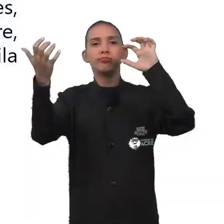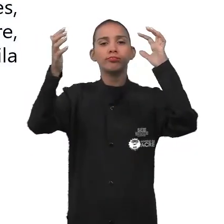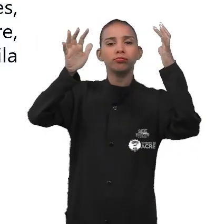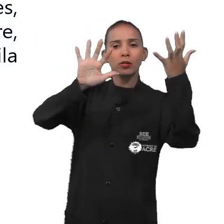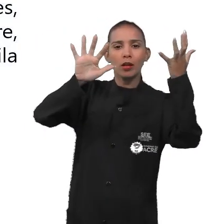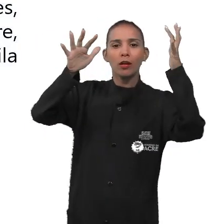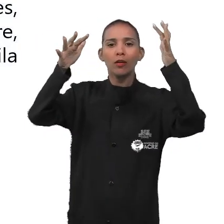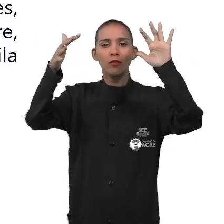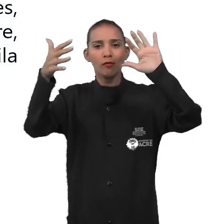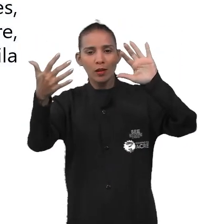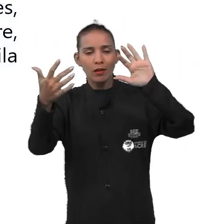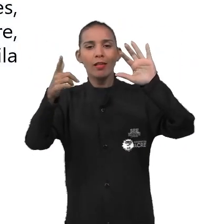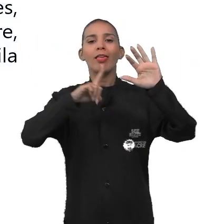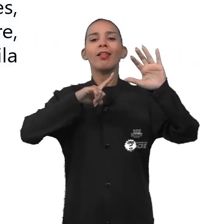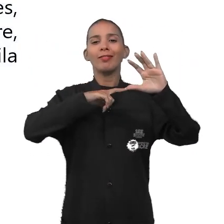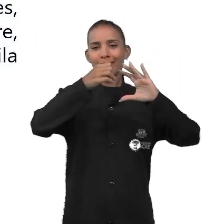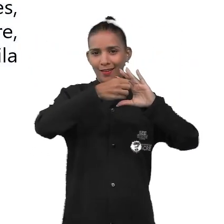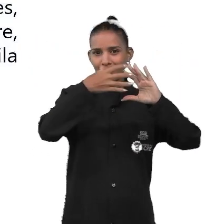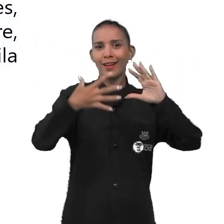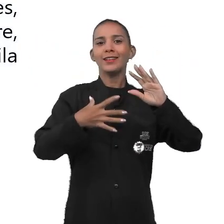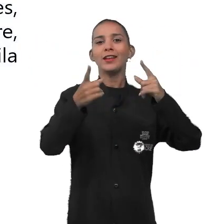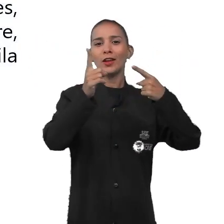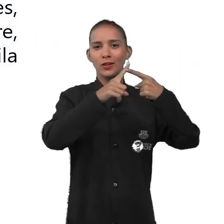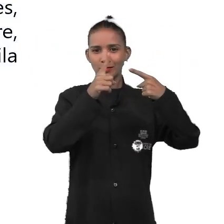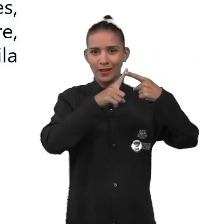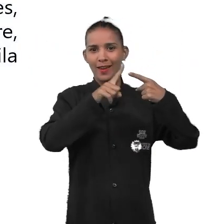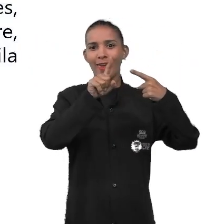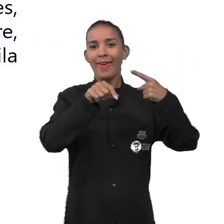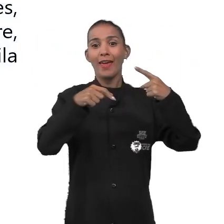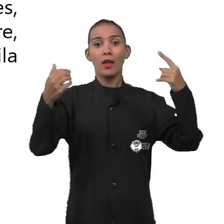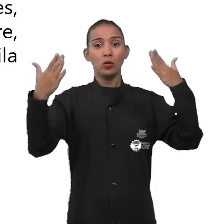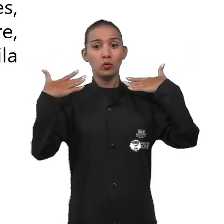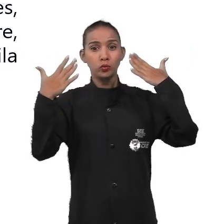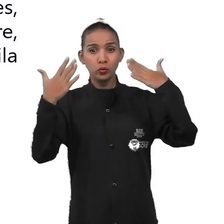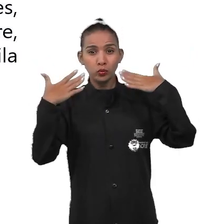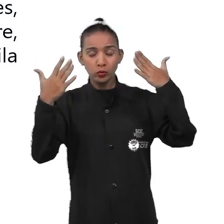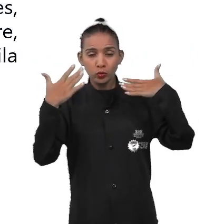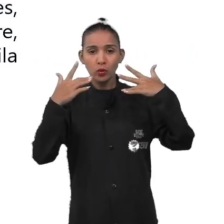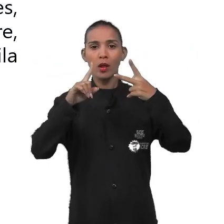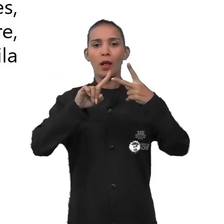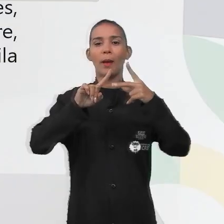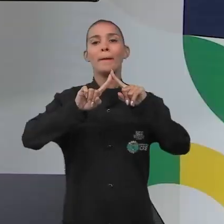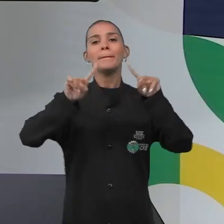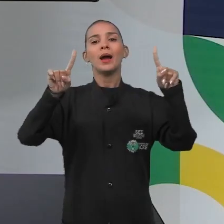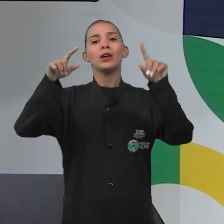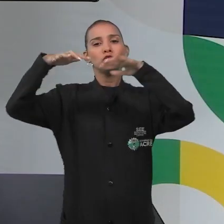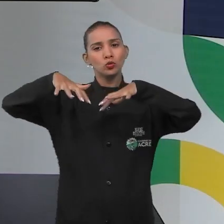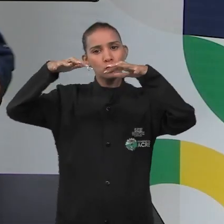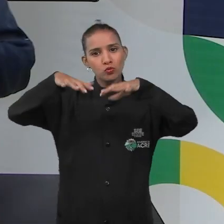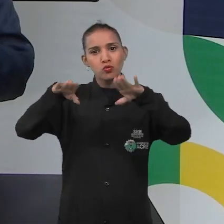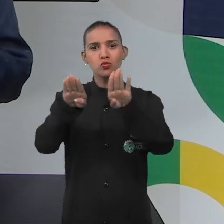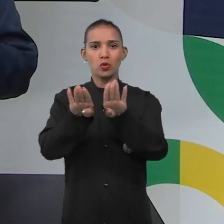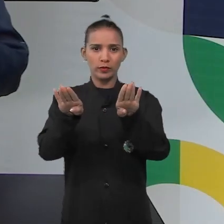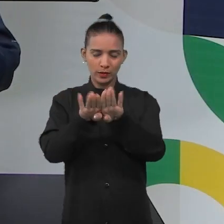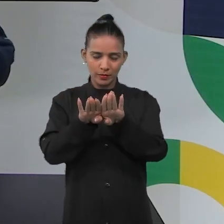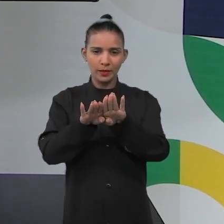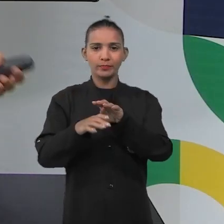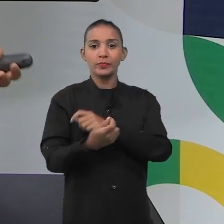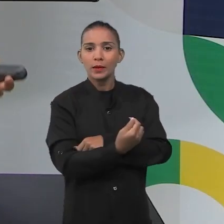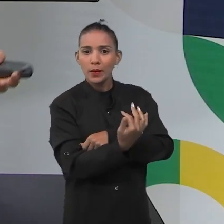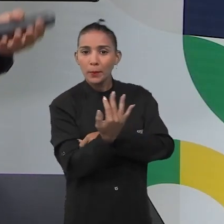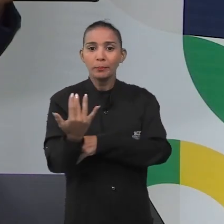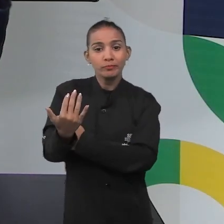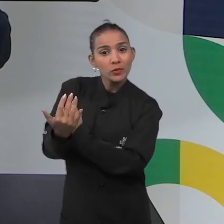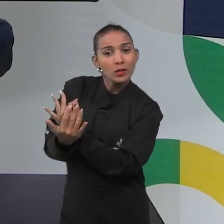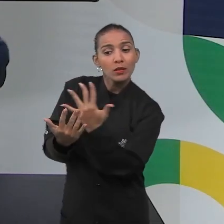é caracterizado por altas temperaturas e elevados índices de pluviosidade. E a vegetação? A vegetação, ela